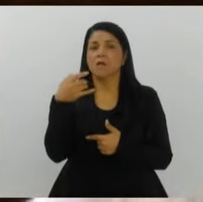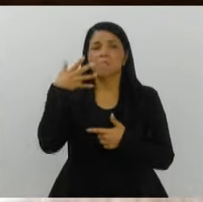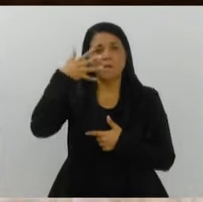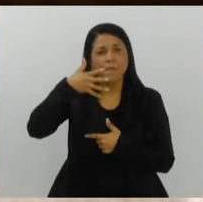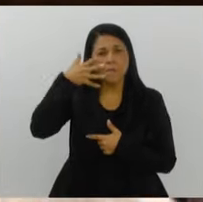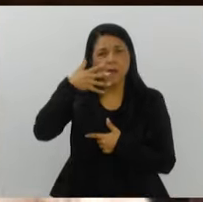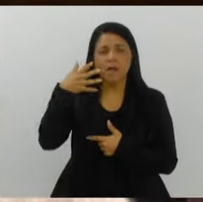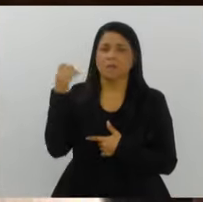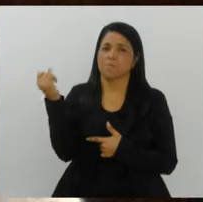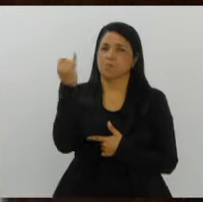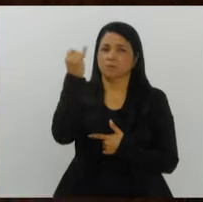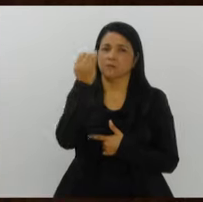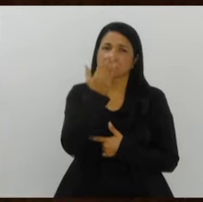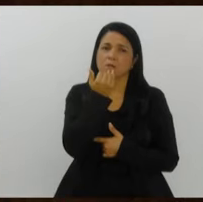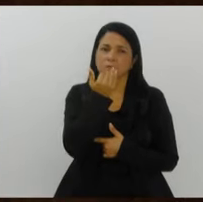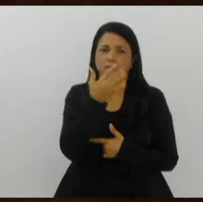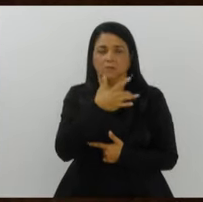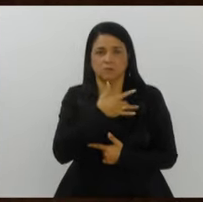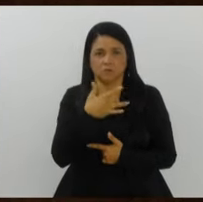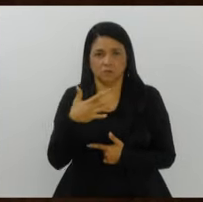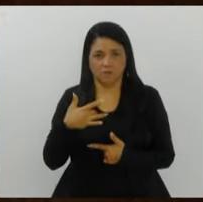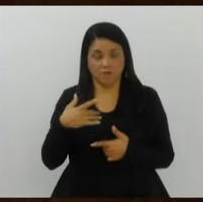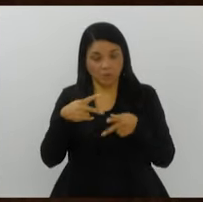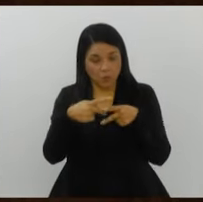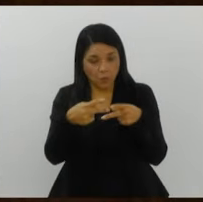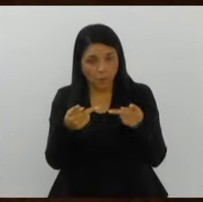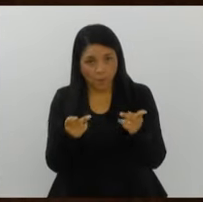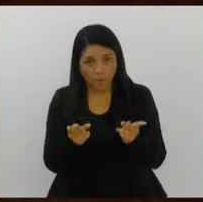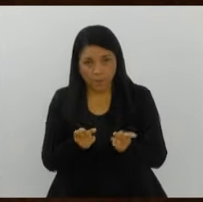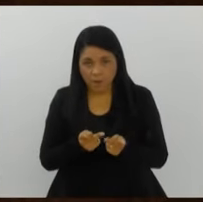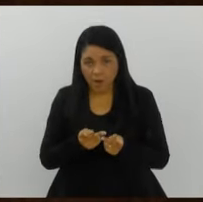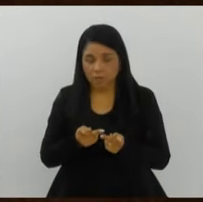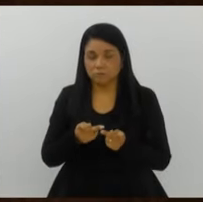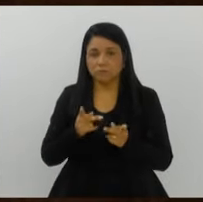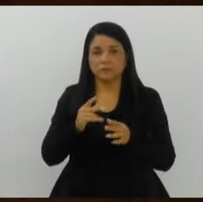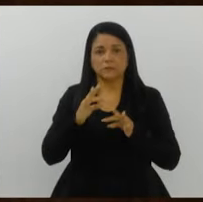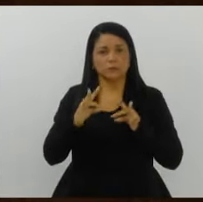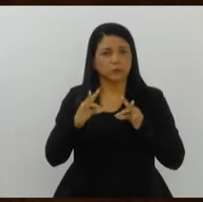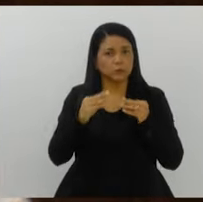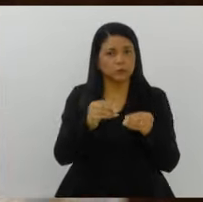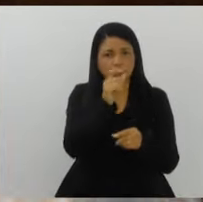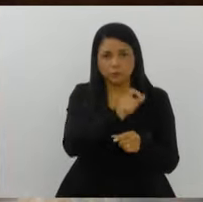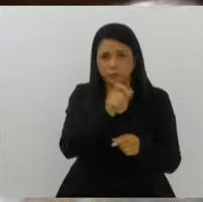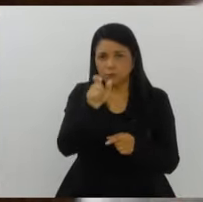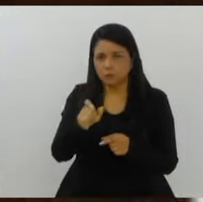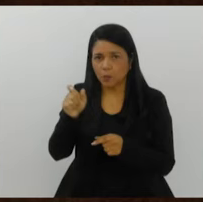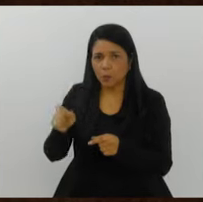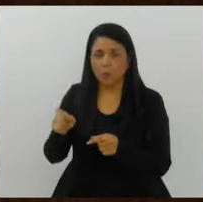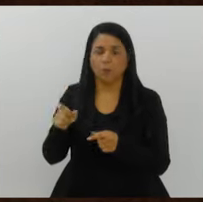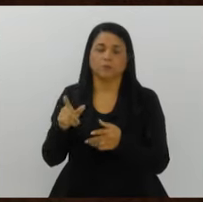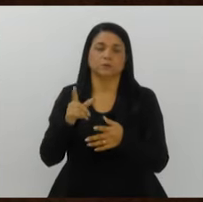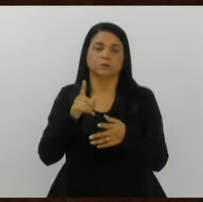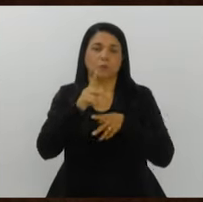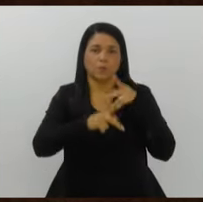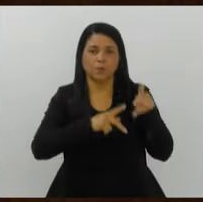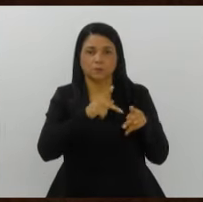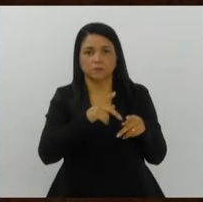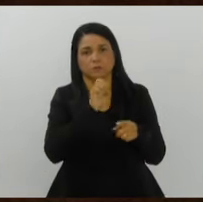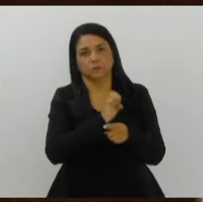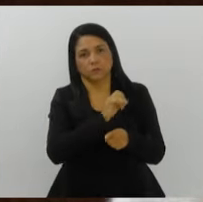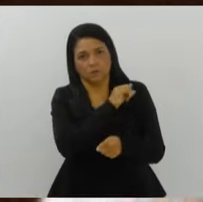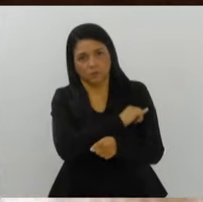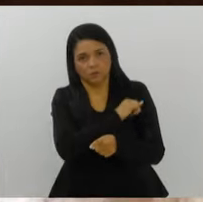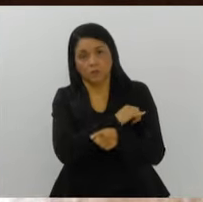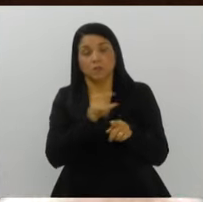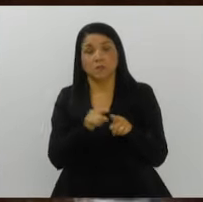importância da alimentação saudável no prato de todas as pessoas do nosso Estado e também da relação que tem com